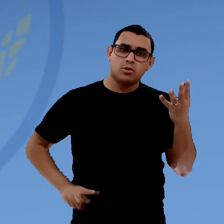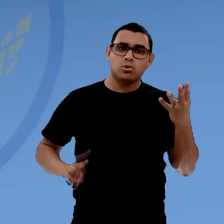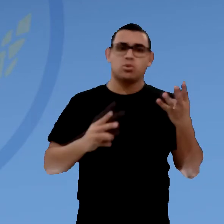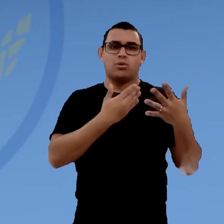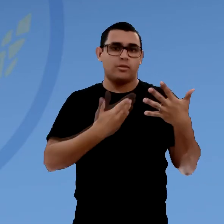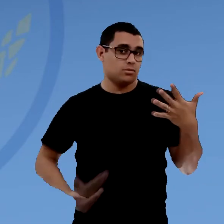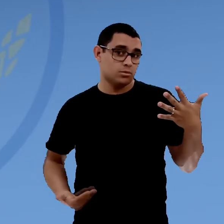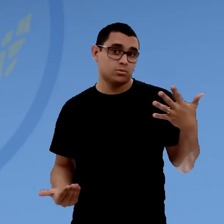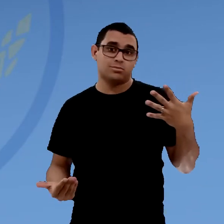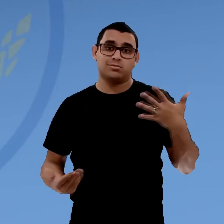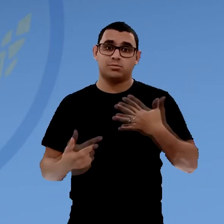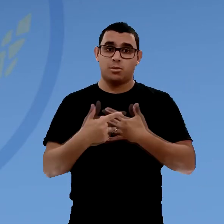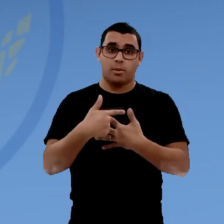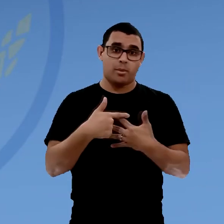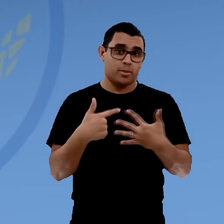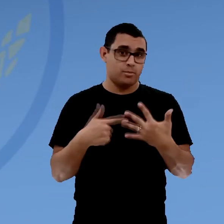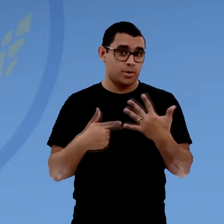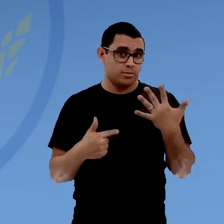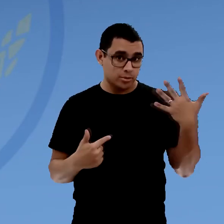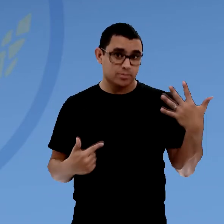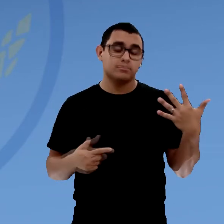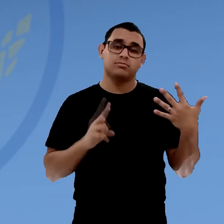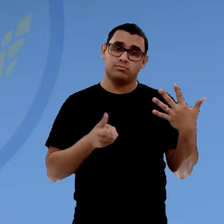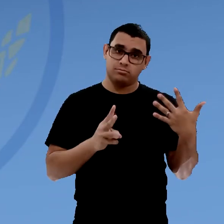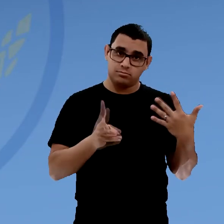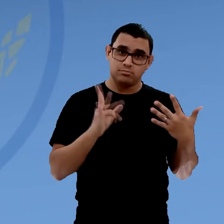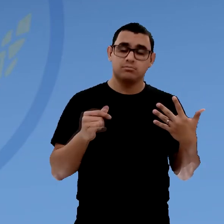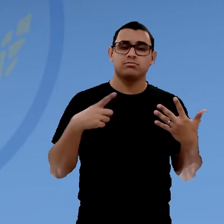vereador, governador. Sempre vai haver